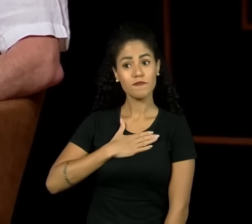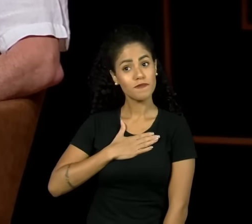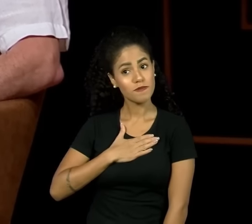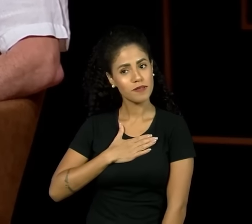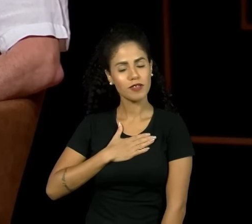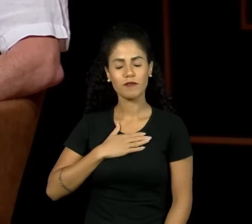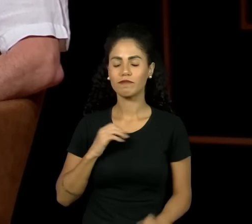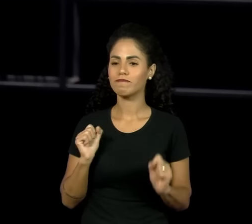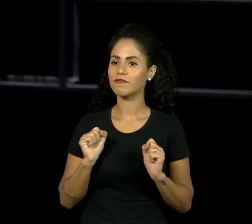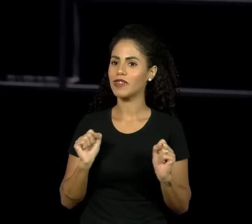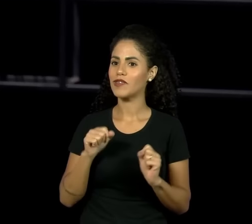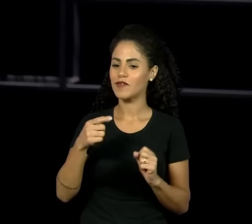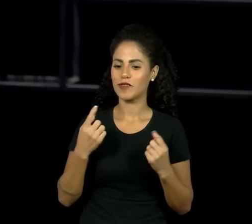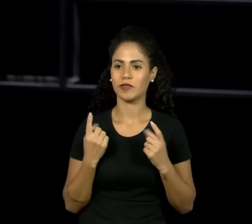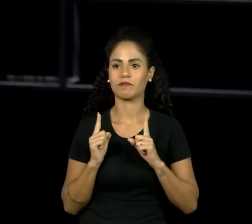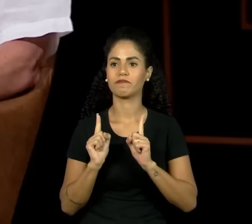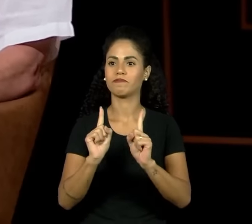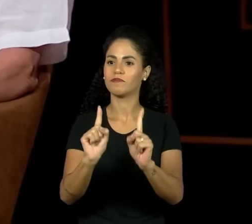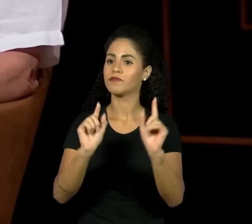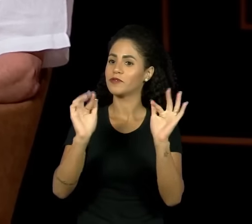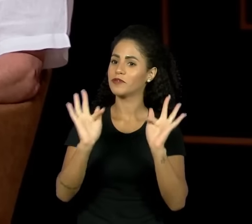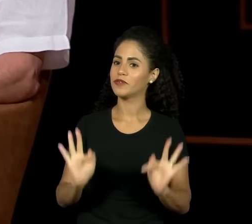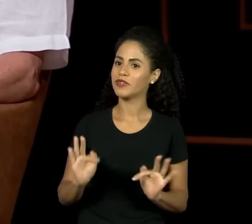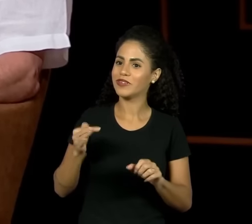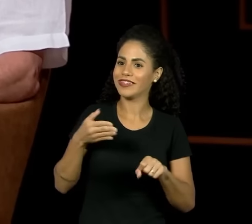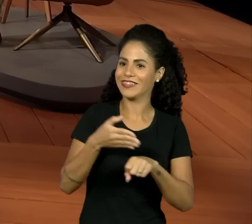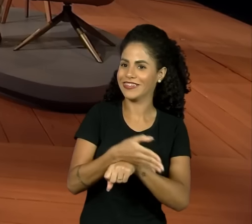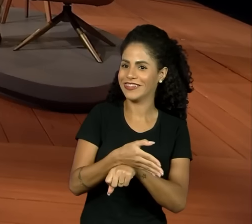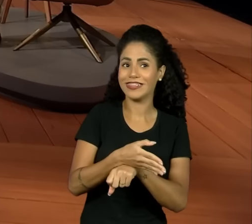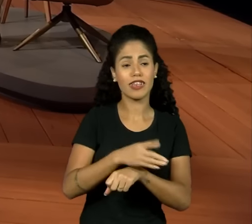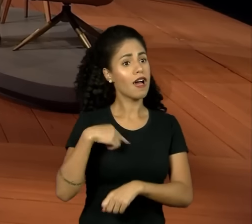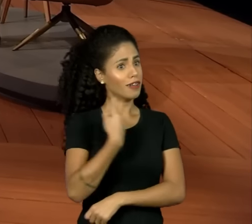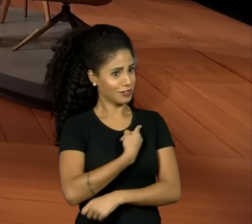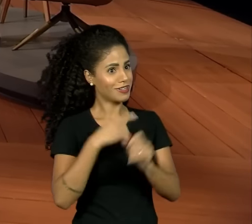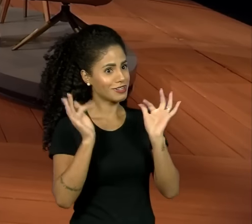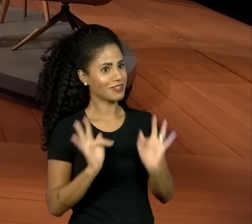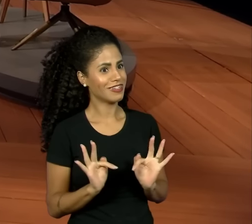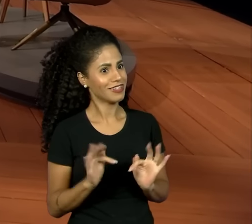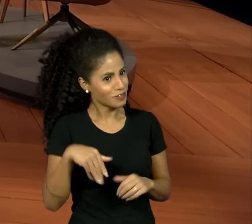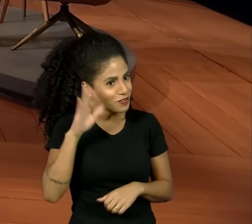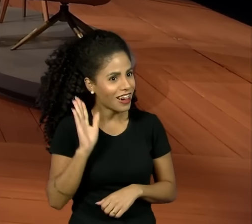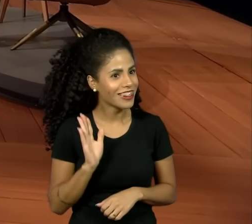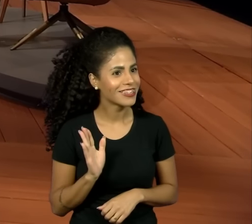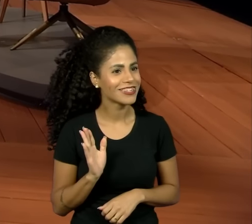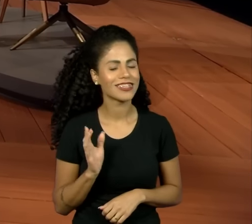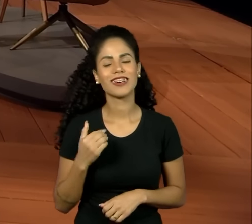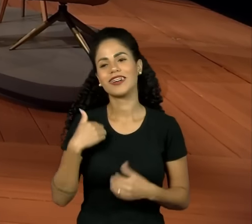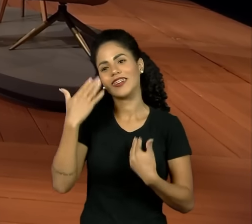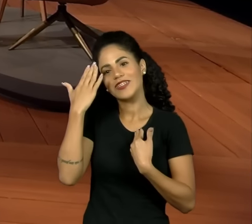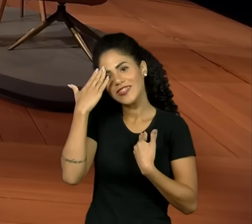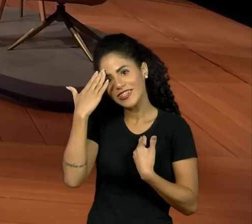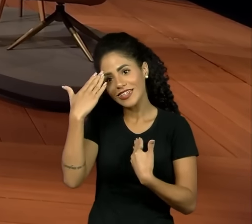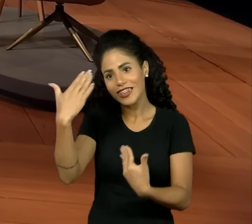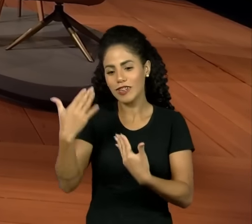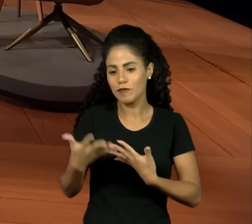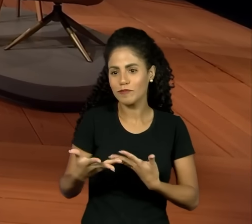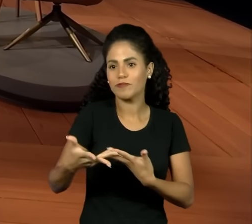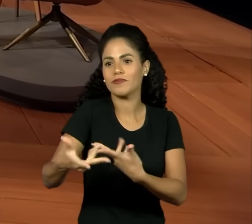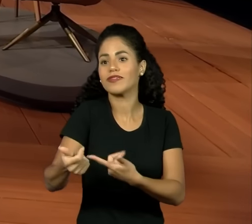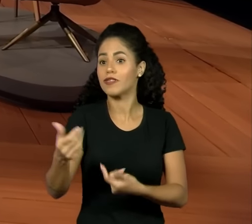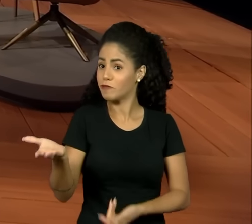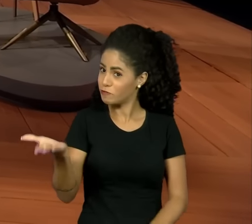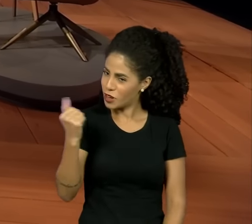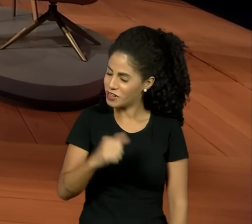esse programa e muito feliz de estar aqui Poa feliz estamos nós agradeço convite e vamos lá